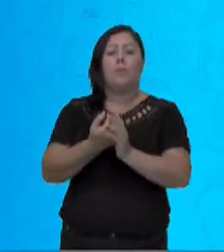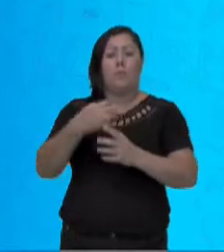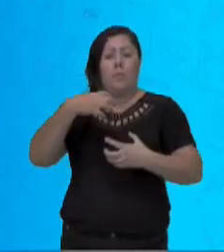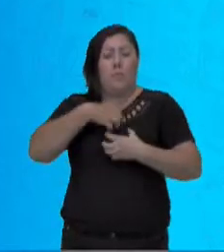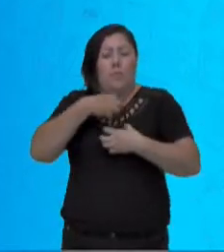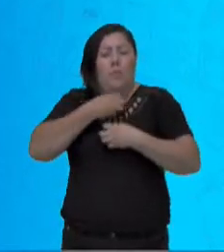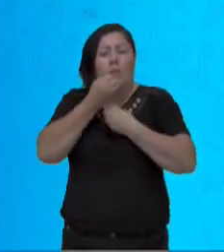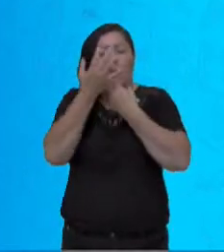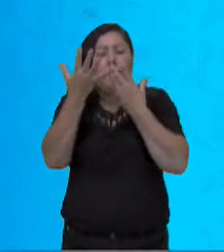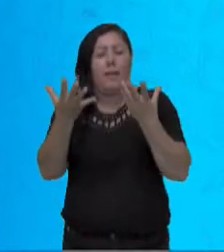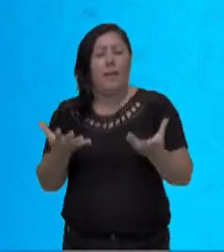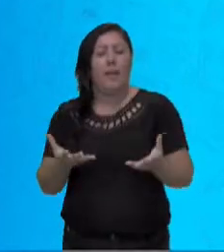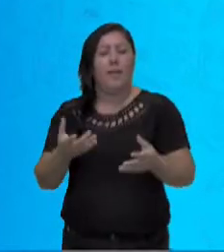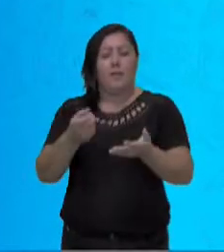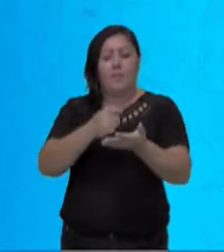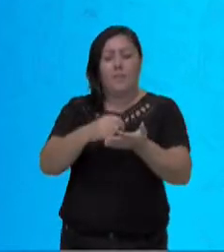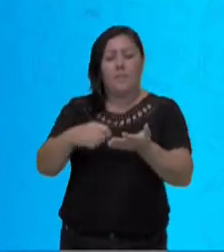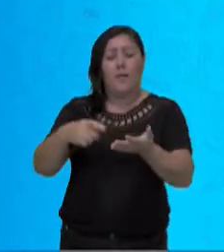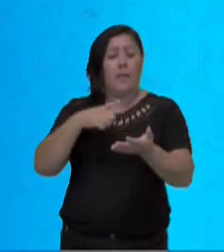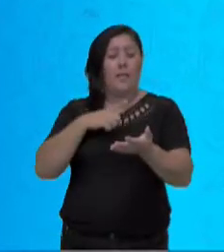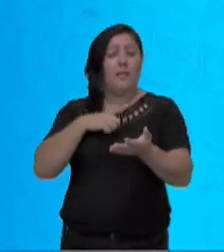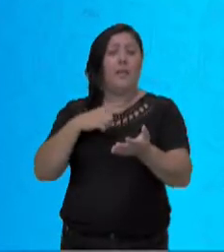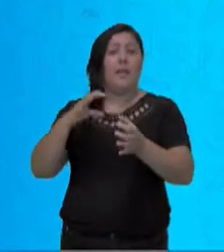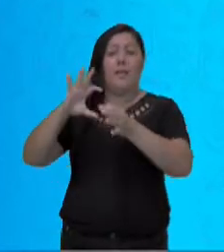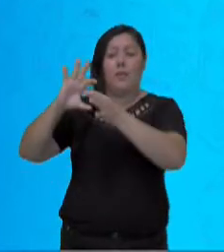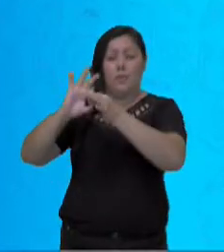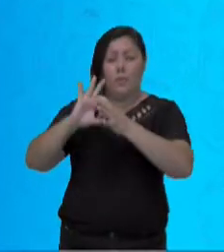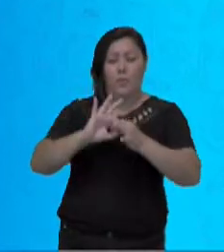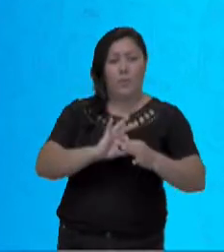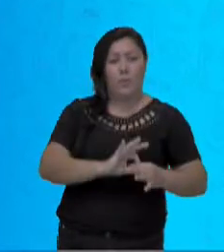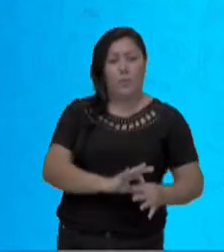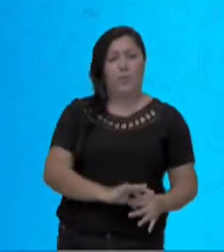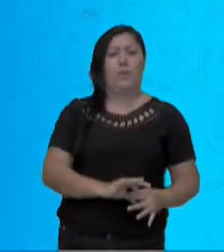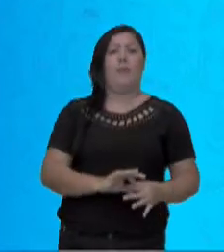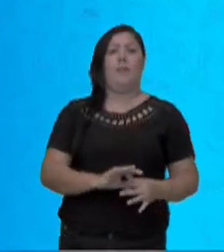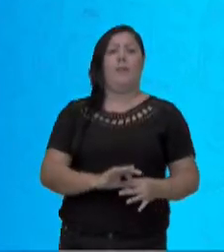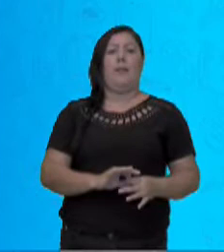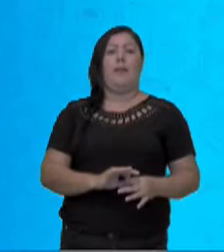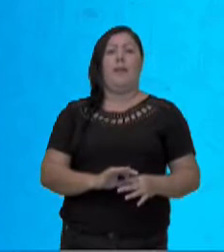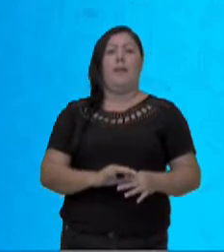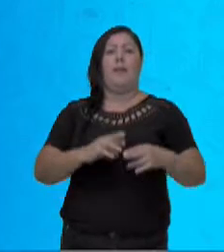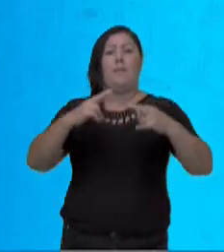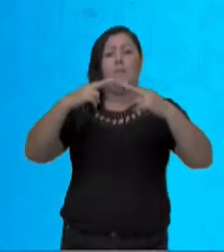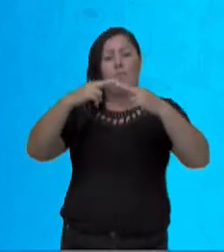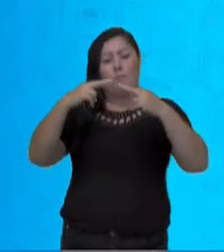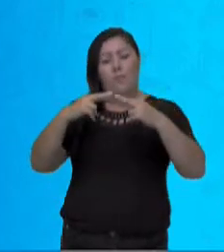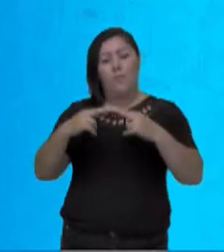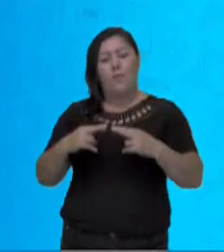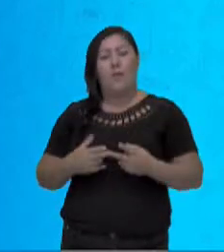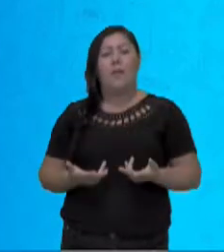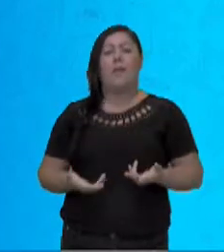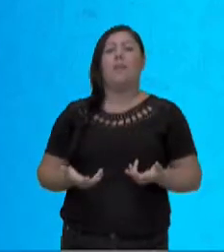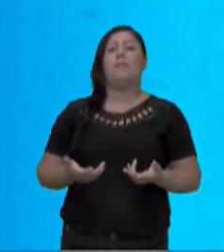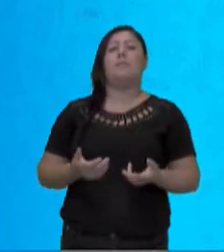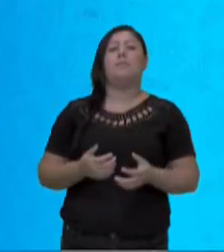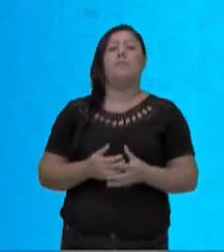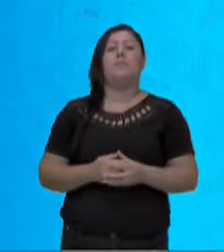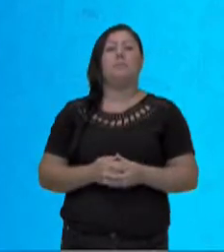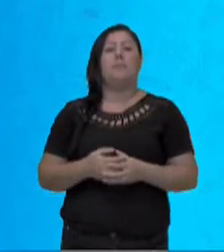seu contexto. A poesia é a parte do poema onde o